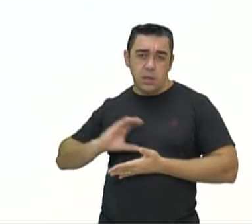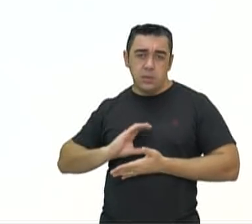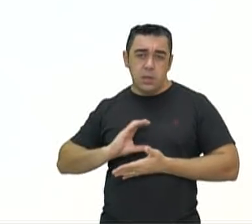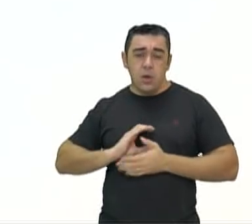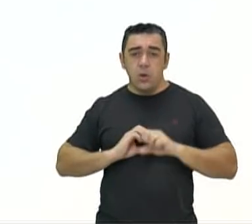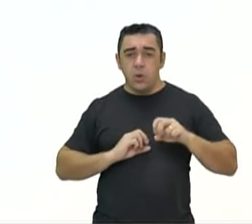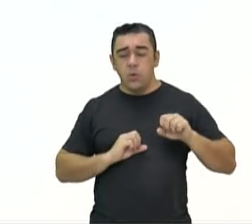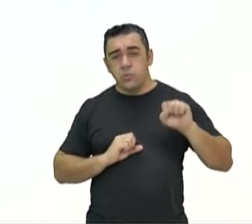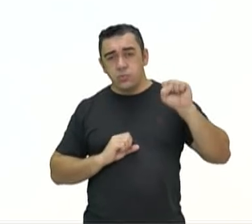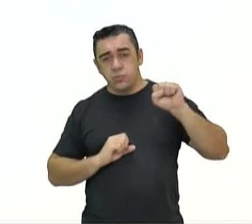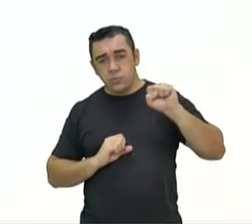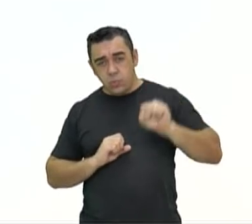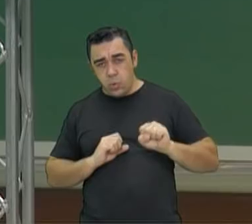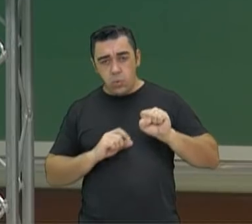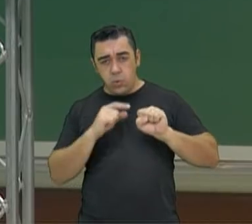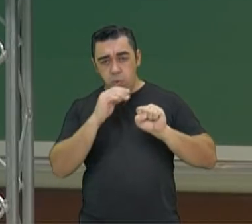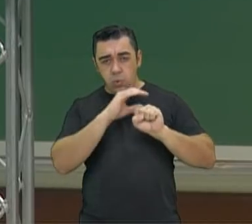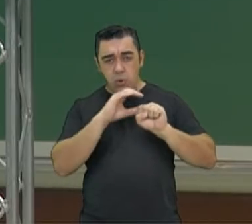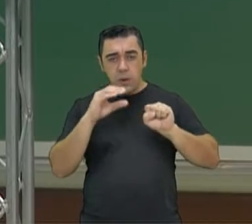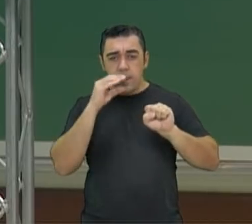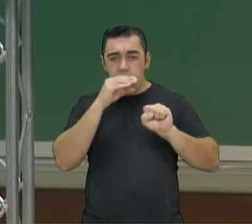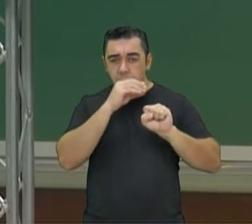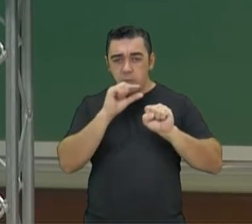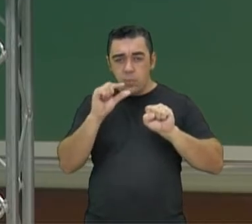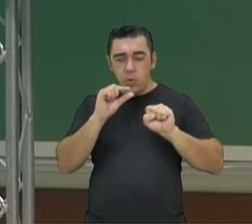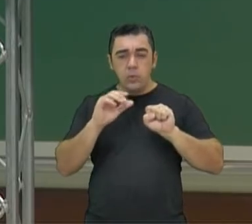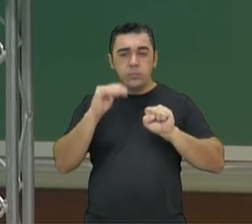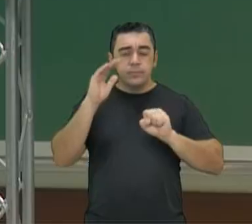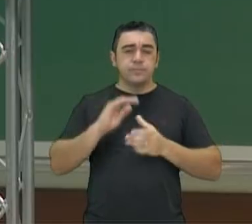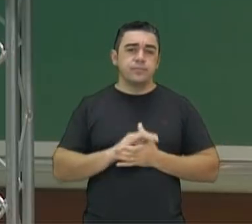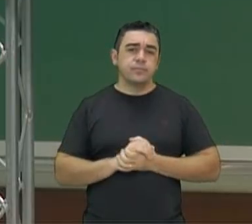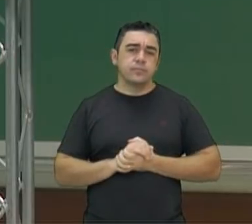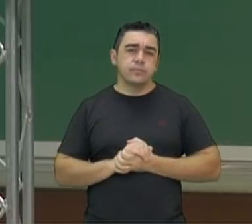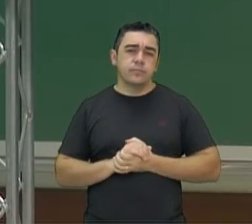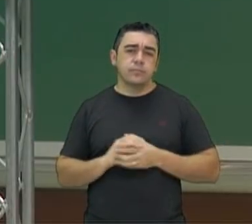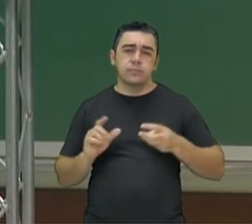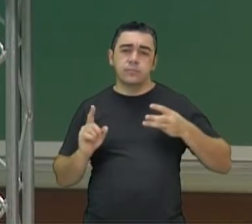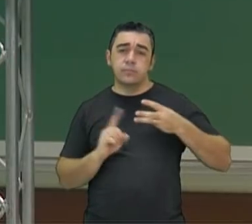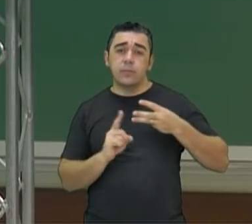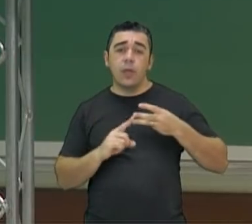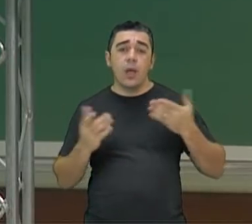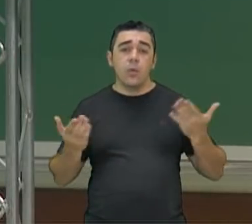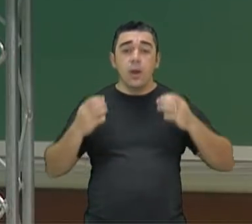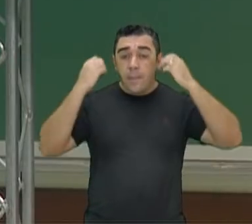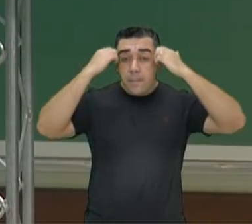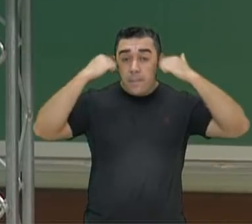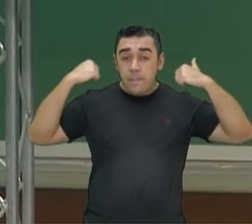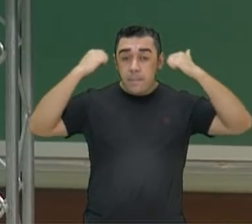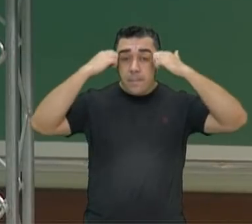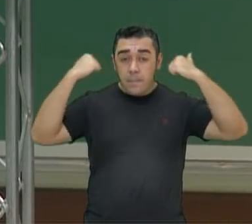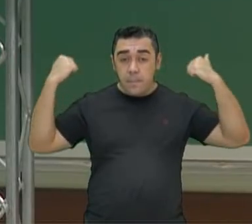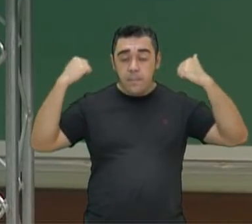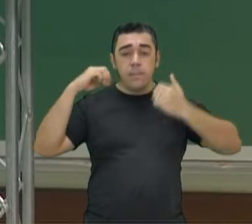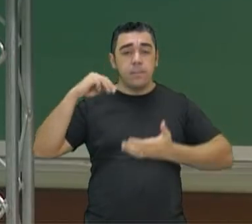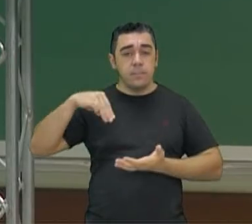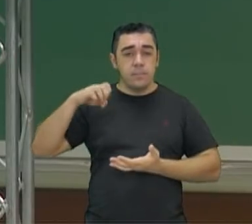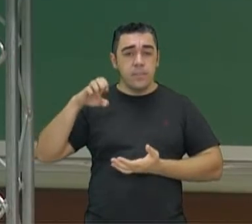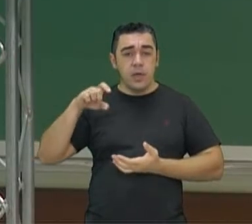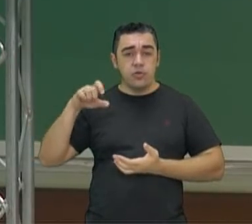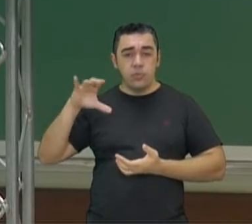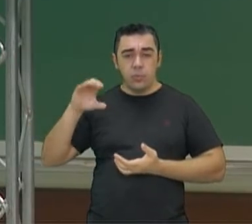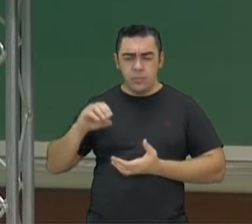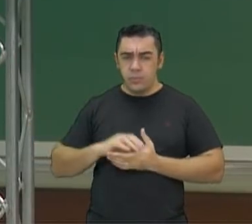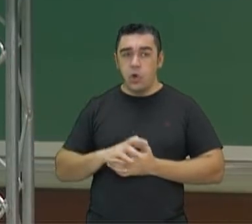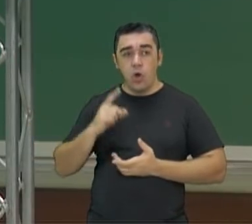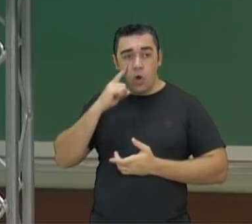quente, é onde você vai ter aí o meio rural dele. E o México, professor? O México é assim, ó. Olha que legal. O México ele já tem aí